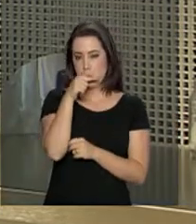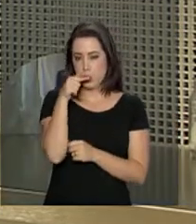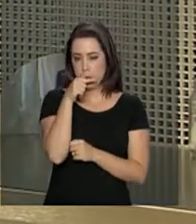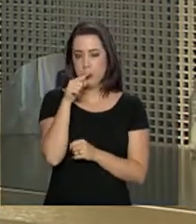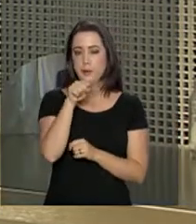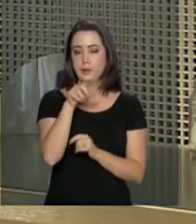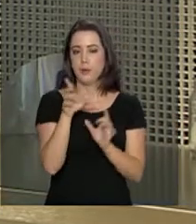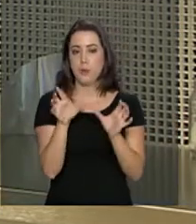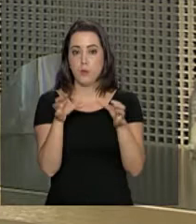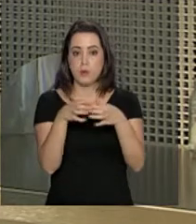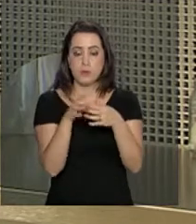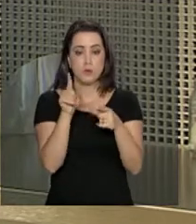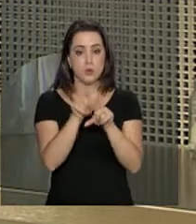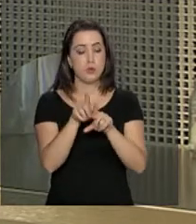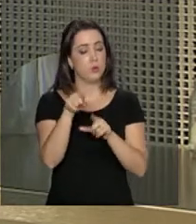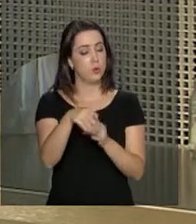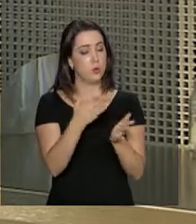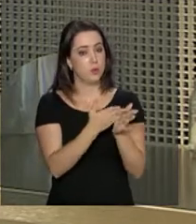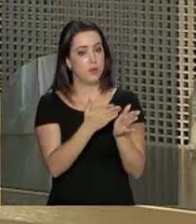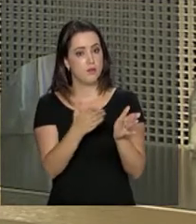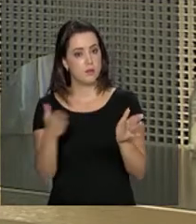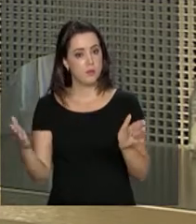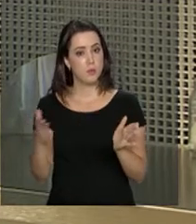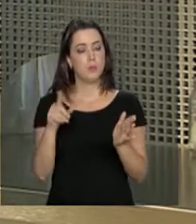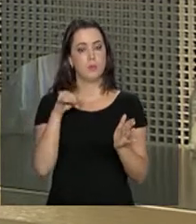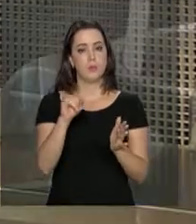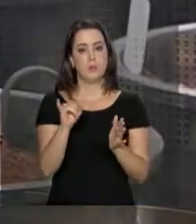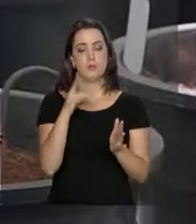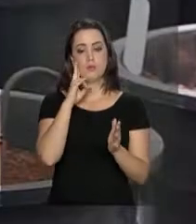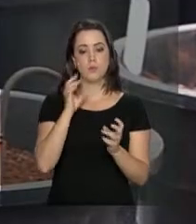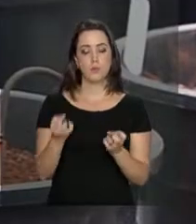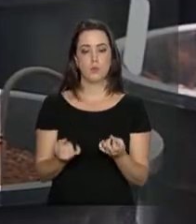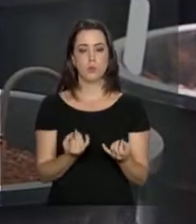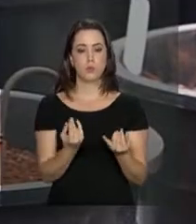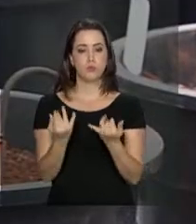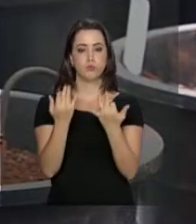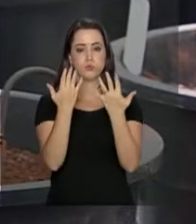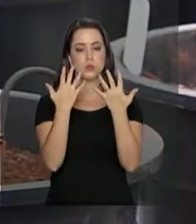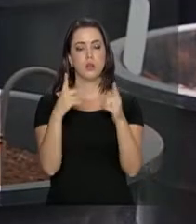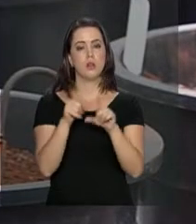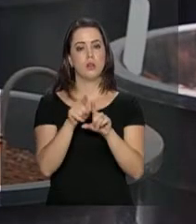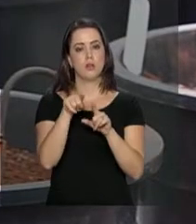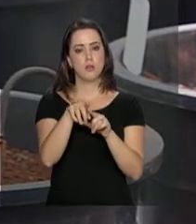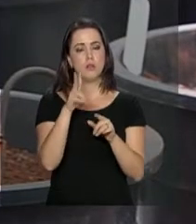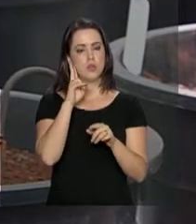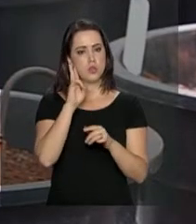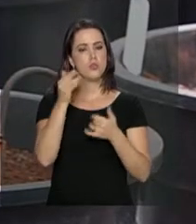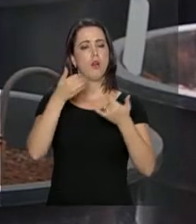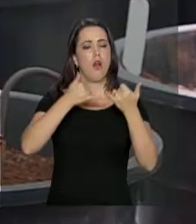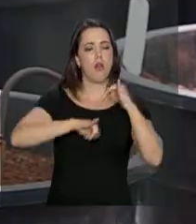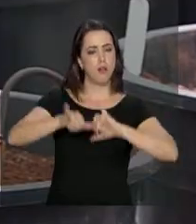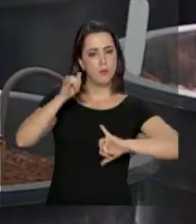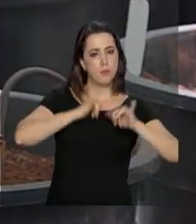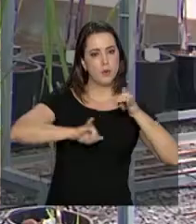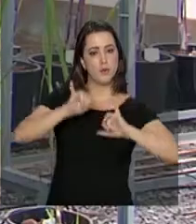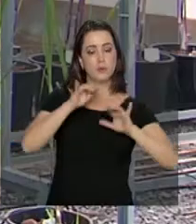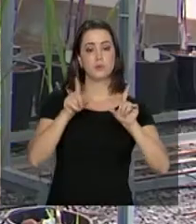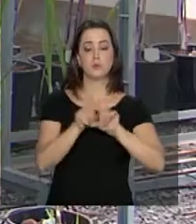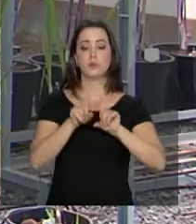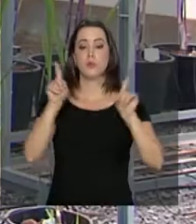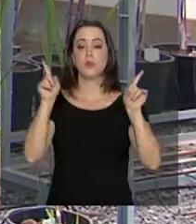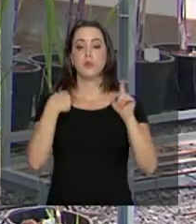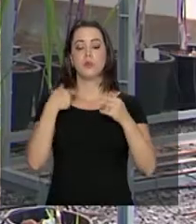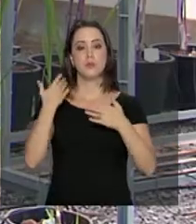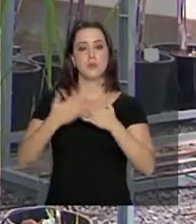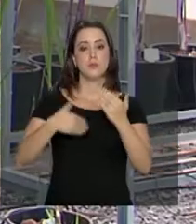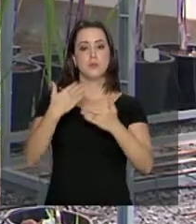Neste momento, esses materiais eles estão em casa de vegetação. Estão sendo feitos bioensaios, já foram feitos alguns bioensaios, mas estão